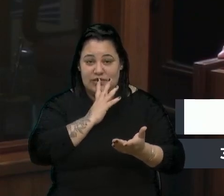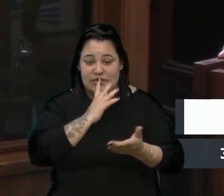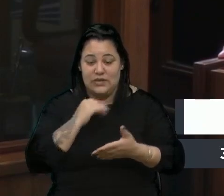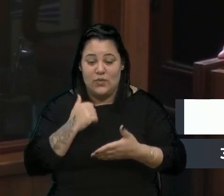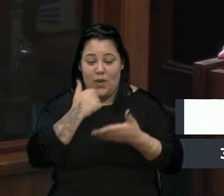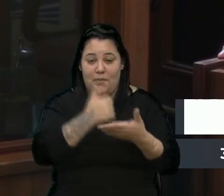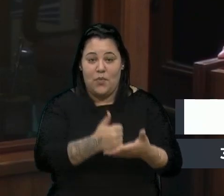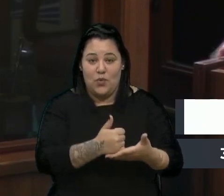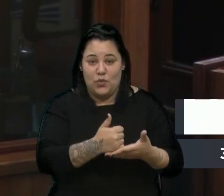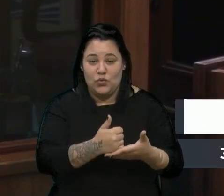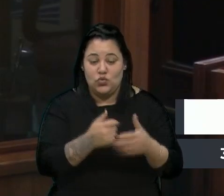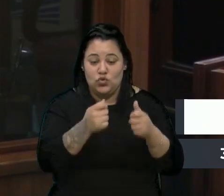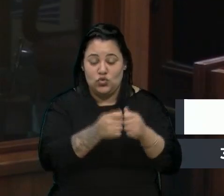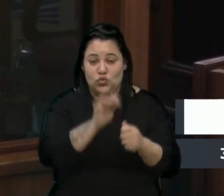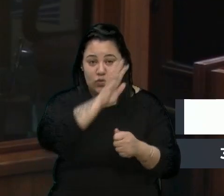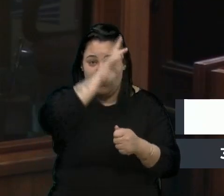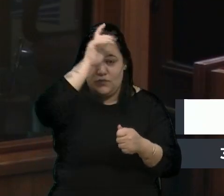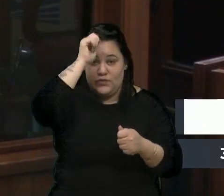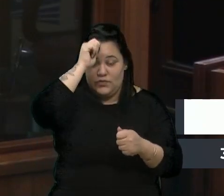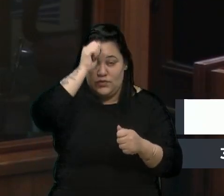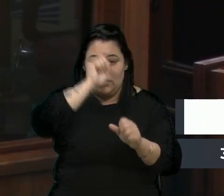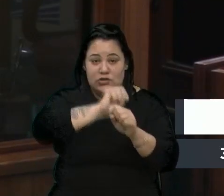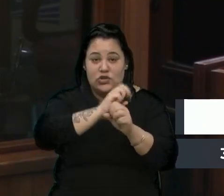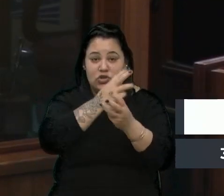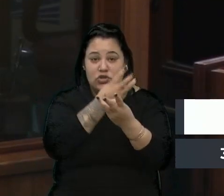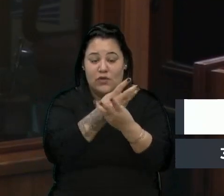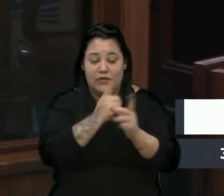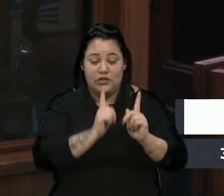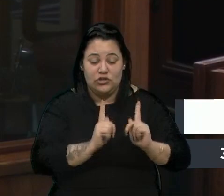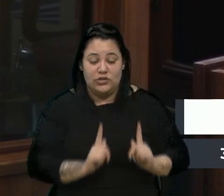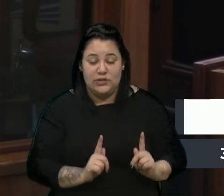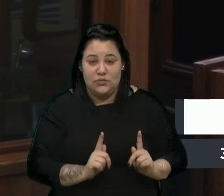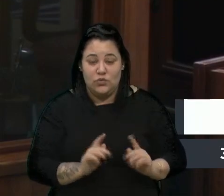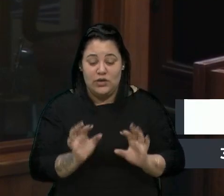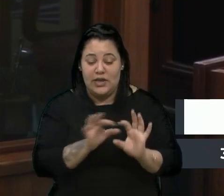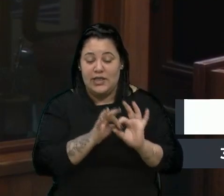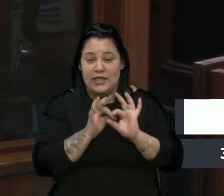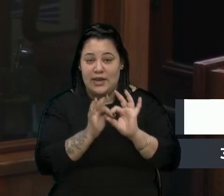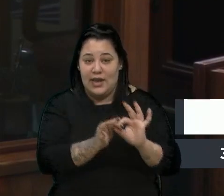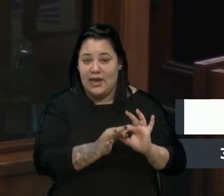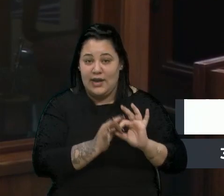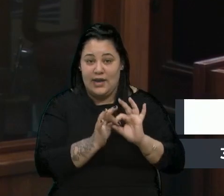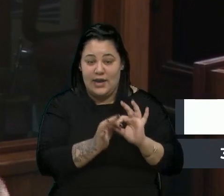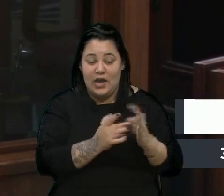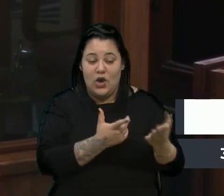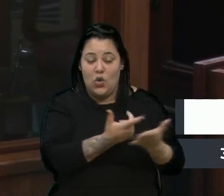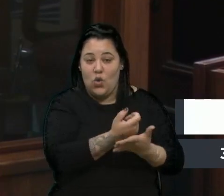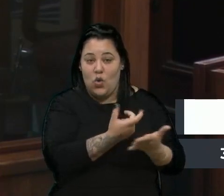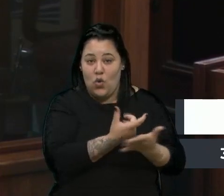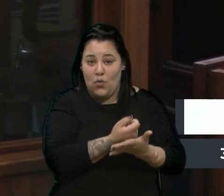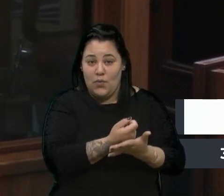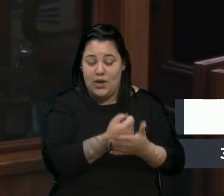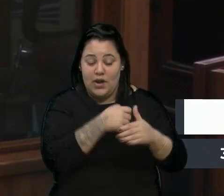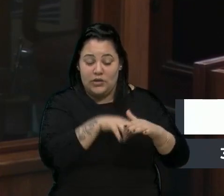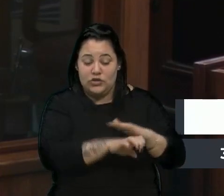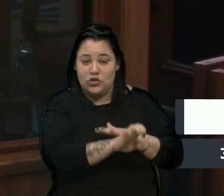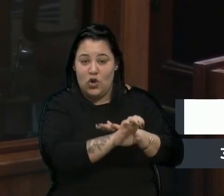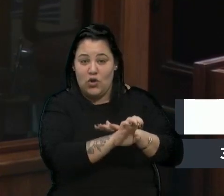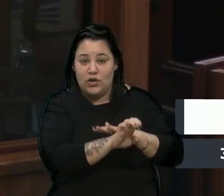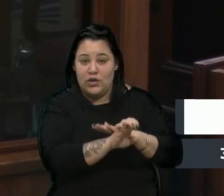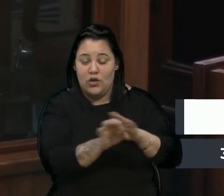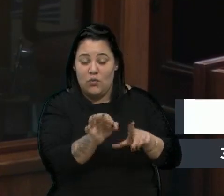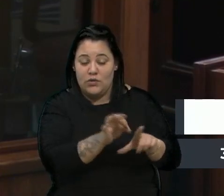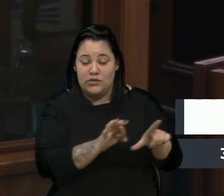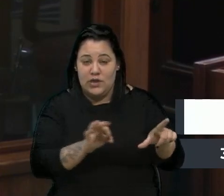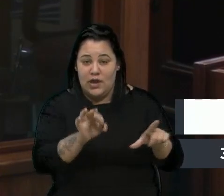com as prefeituras, software de gestão que integra ações de compras, estoque,